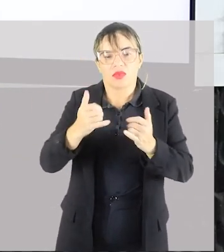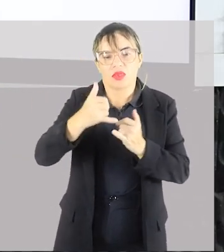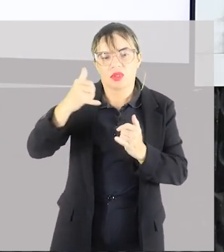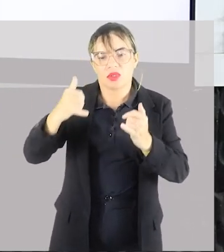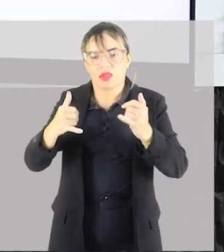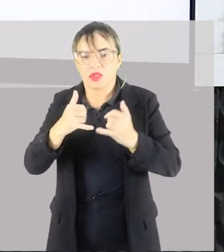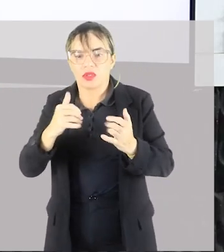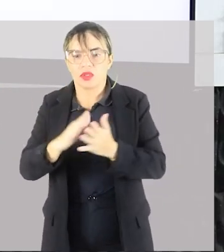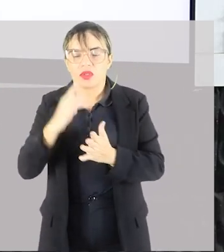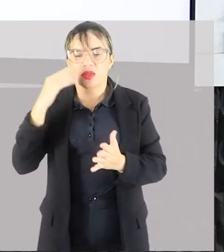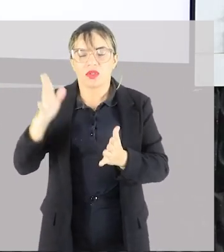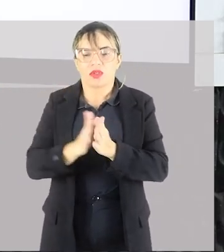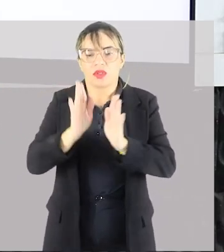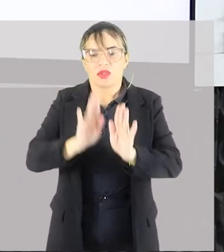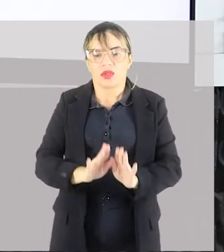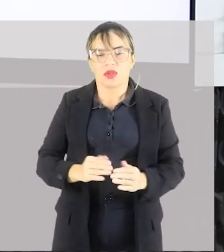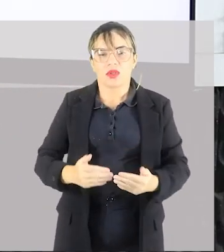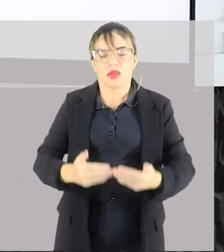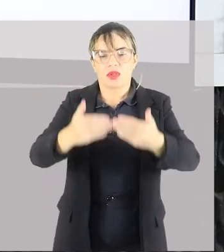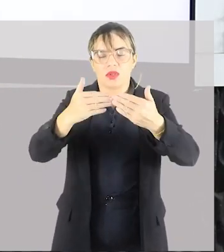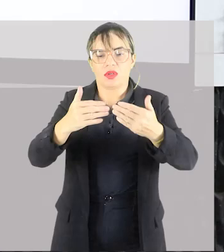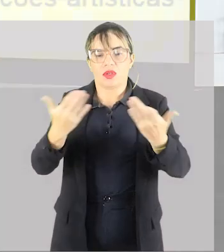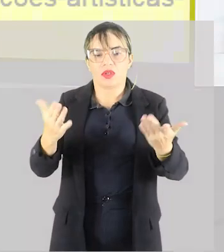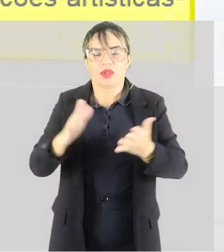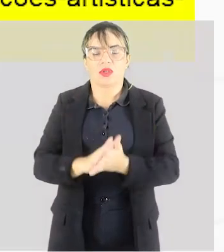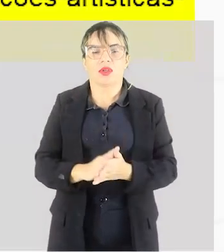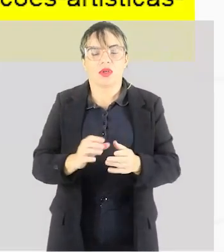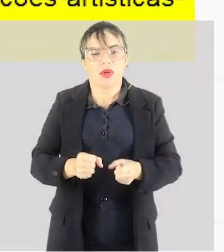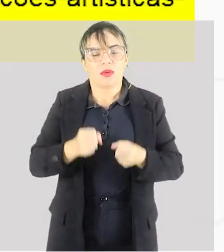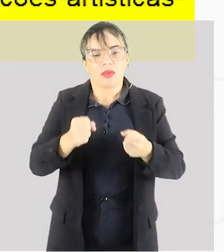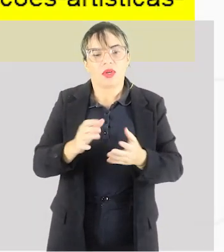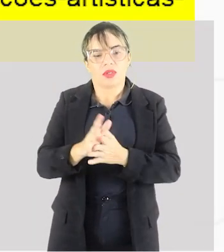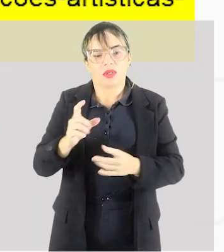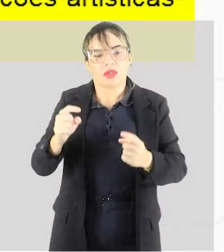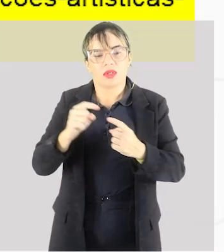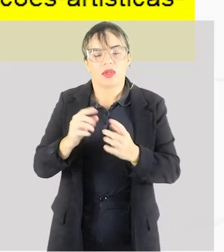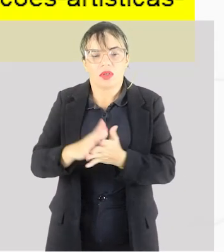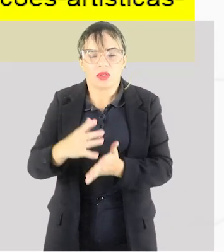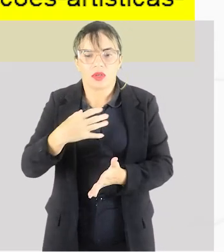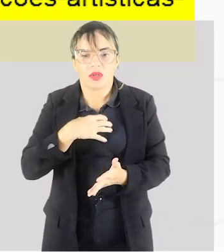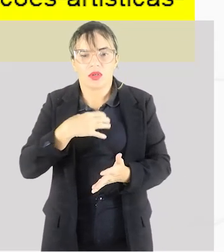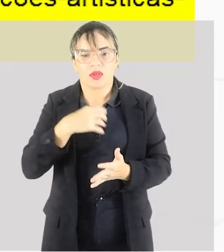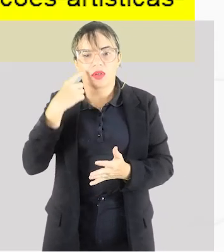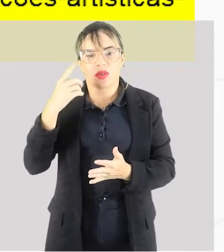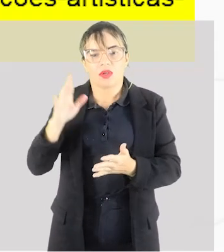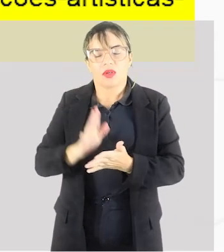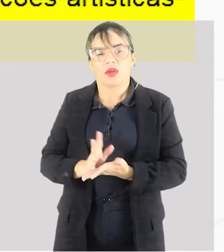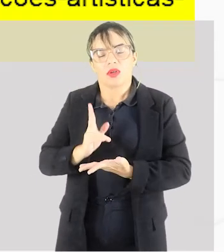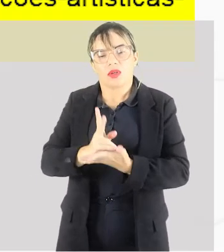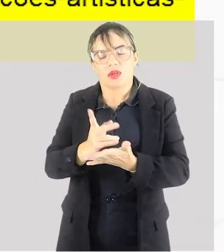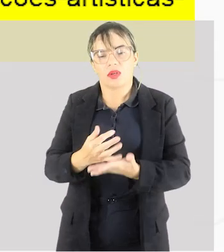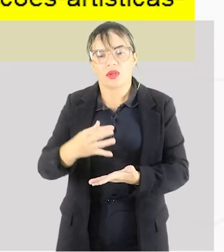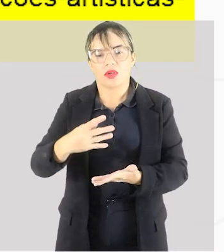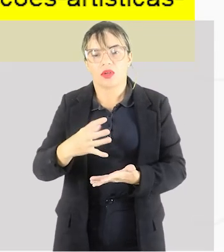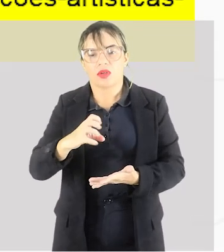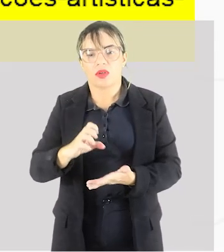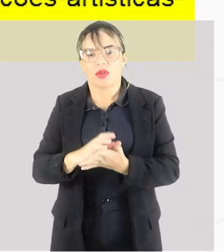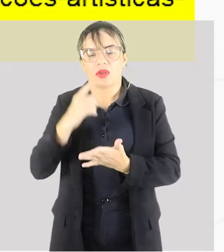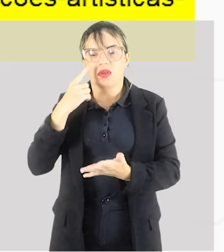causar uma reação ou não no espectador. Siga em frente, do Caio Guiyang. Instalação dramática